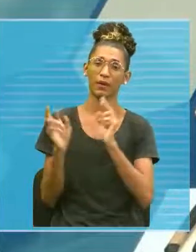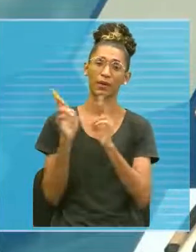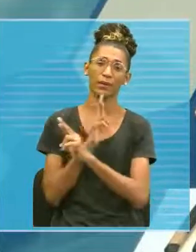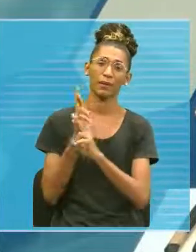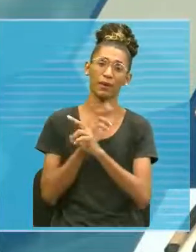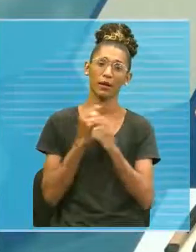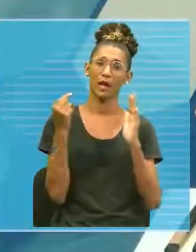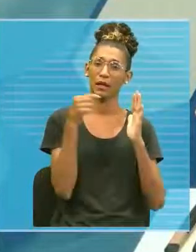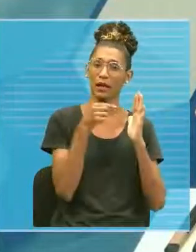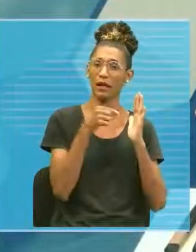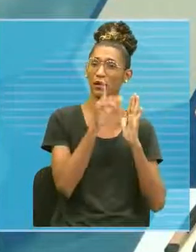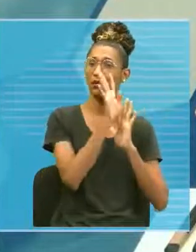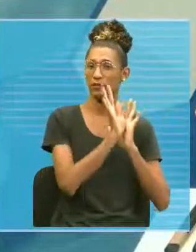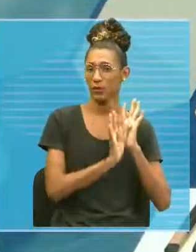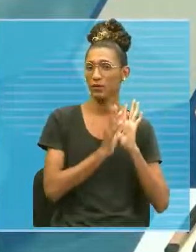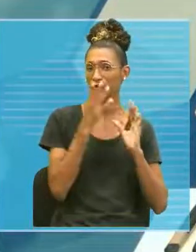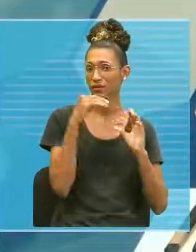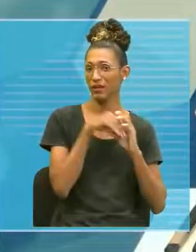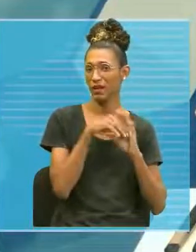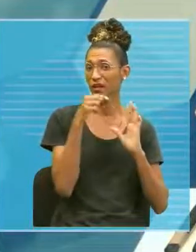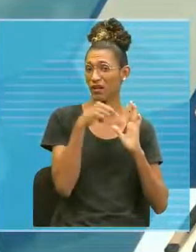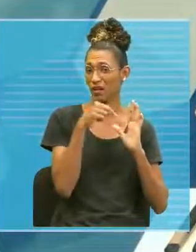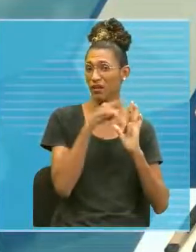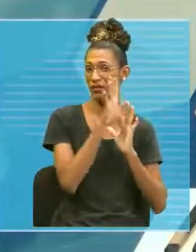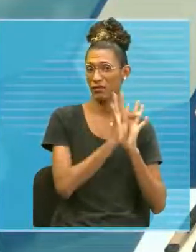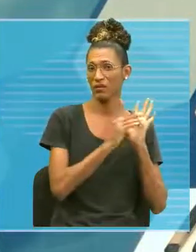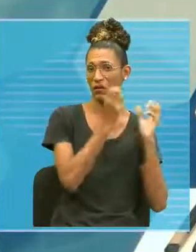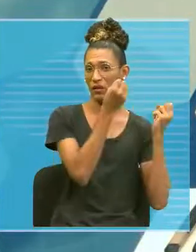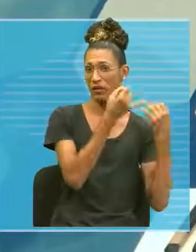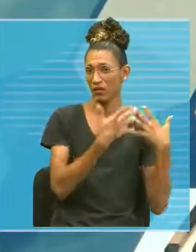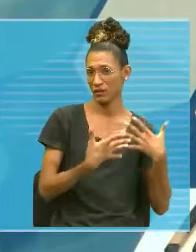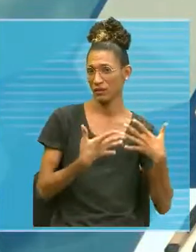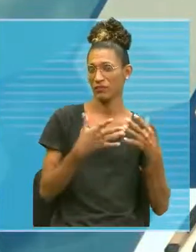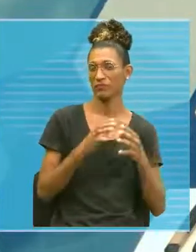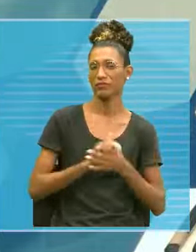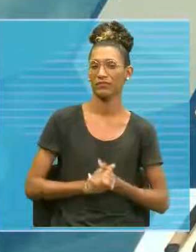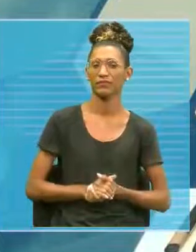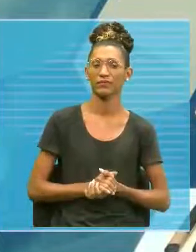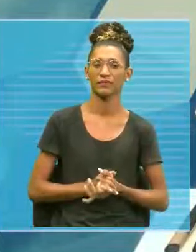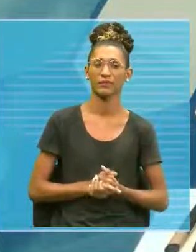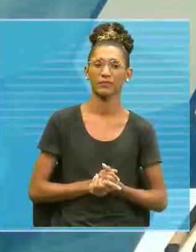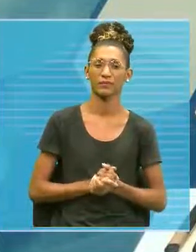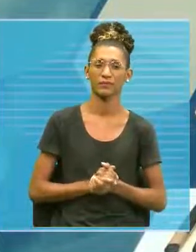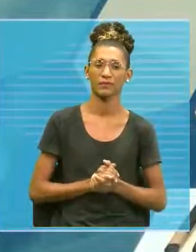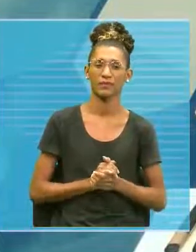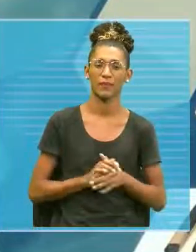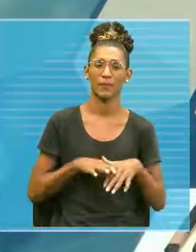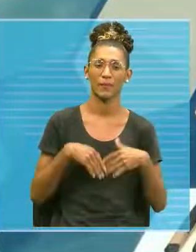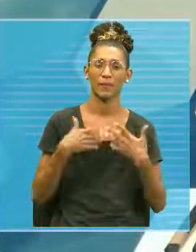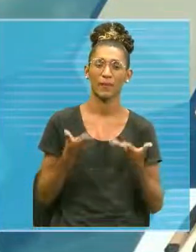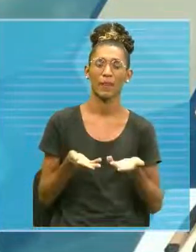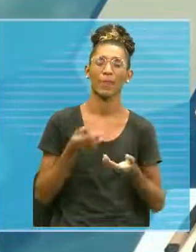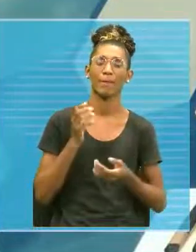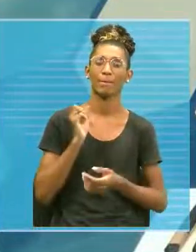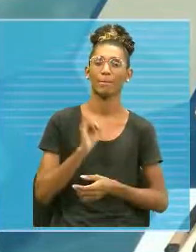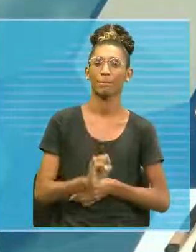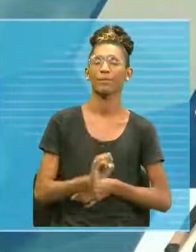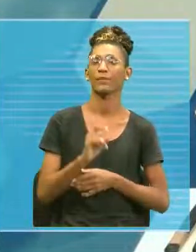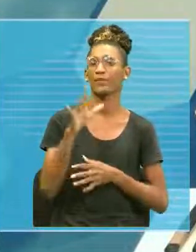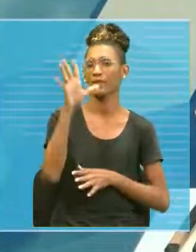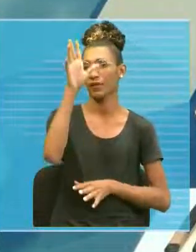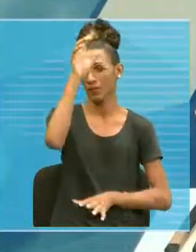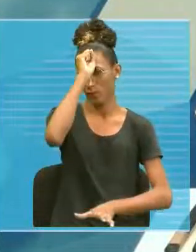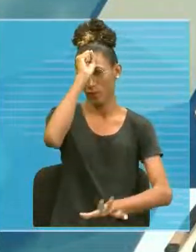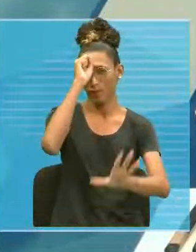texto Dentro do que ele diz dentro do que ele traz dentro do que ele trata bom então quanto mais vocabulário eu